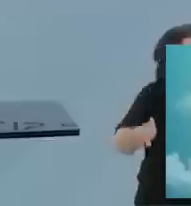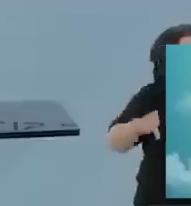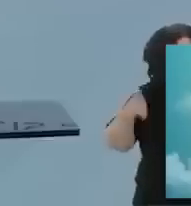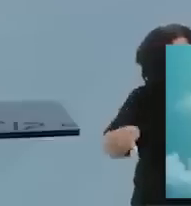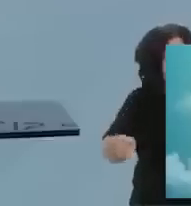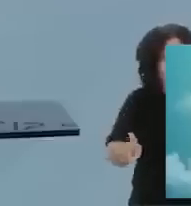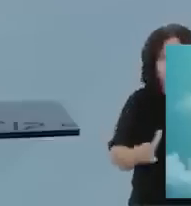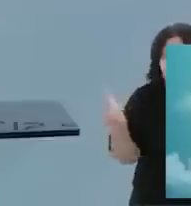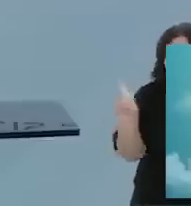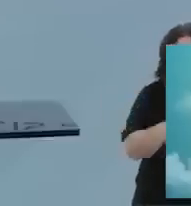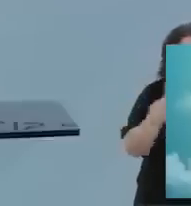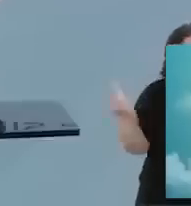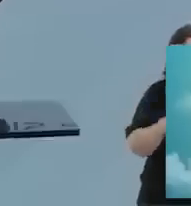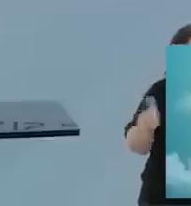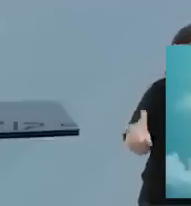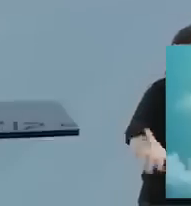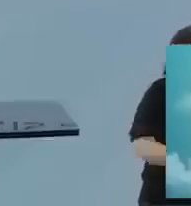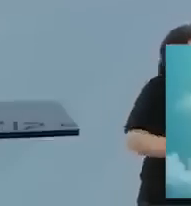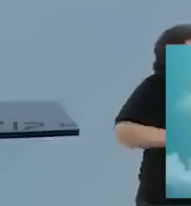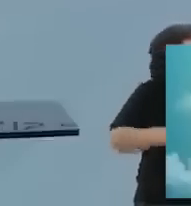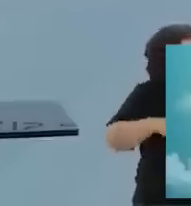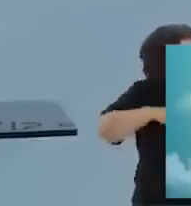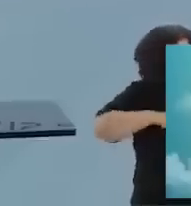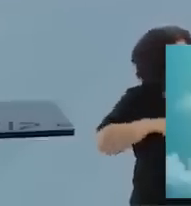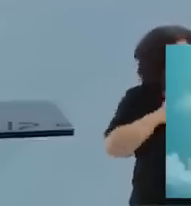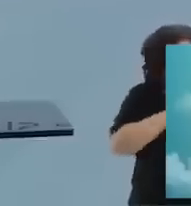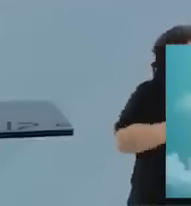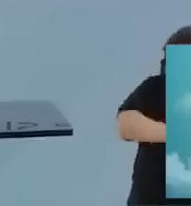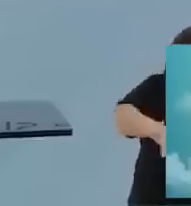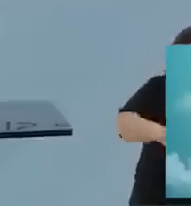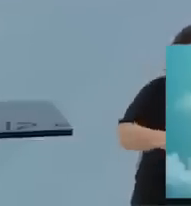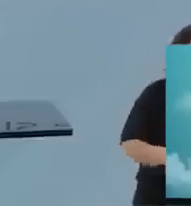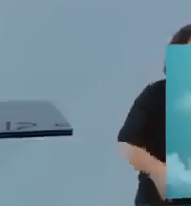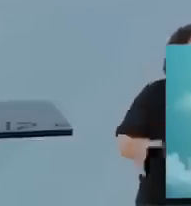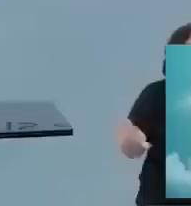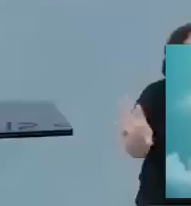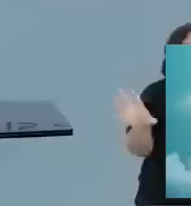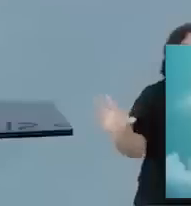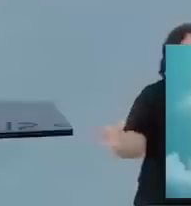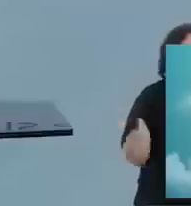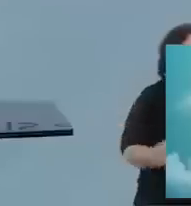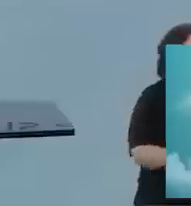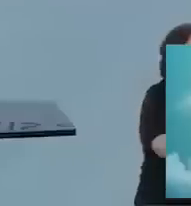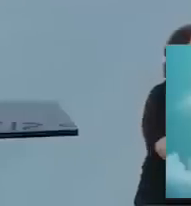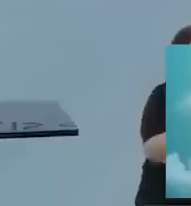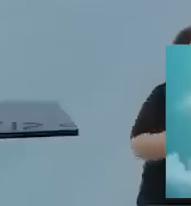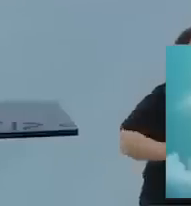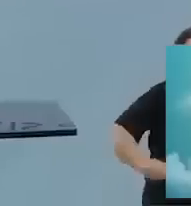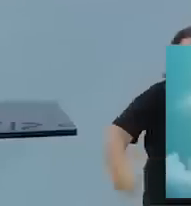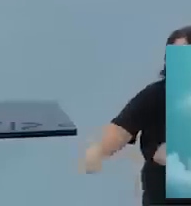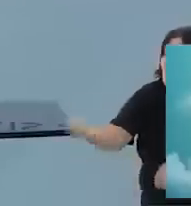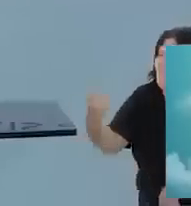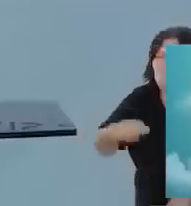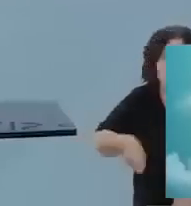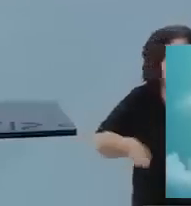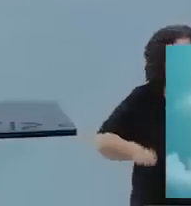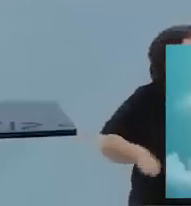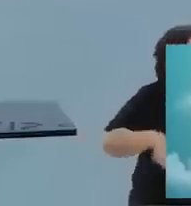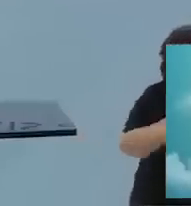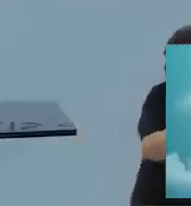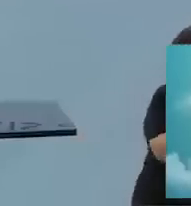criamos inimigos, nós somos reconciliadores. Então a igreja é esse ambiente